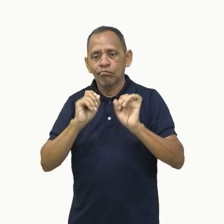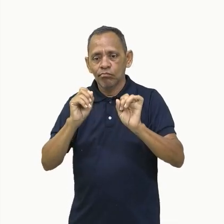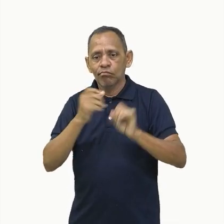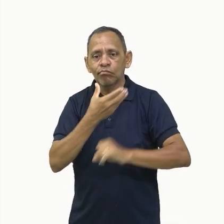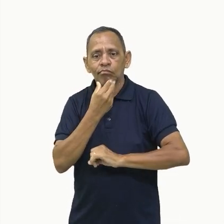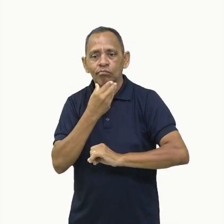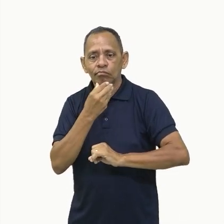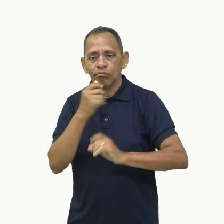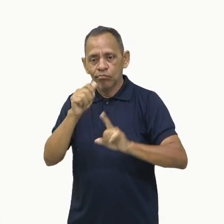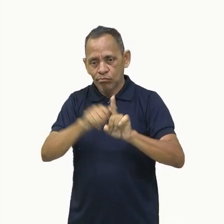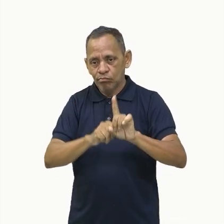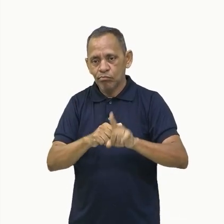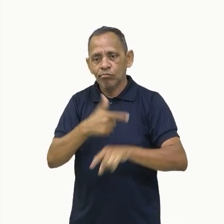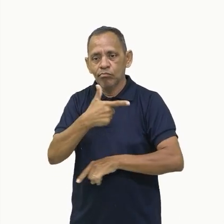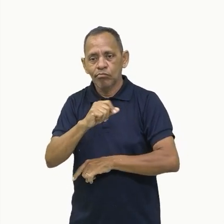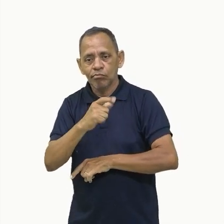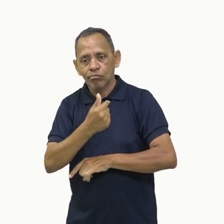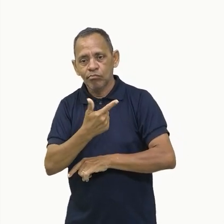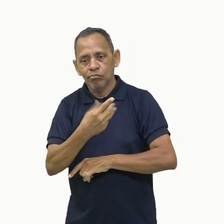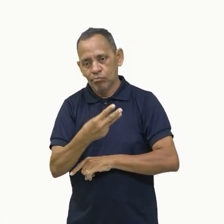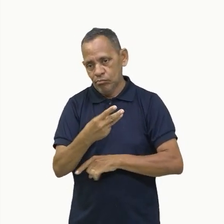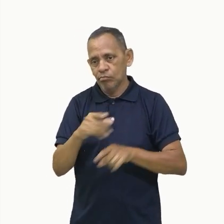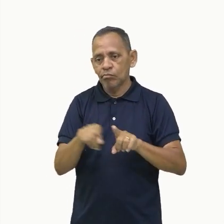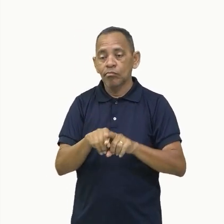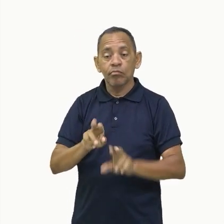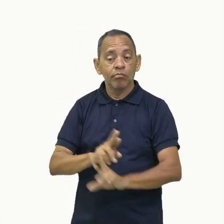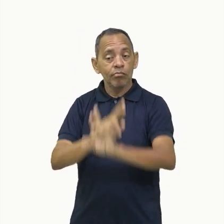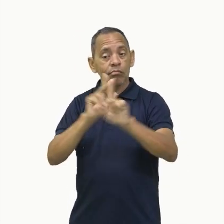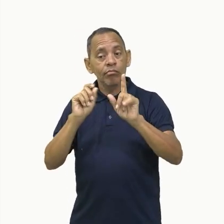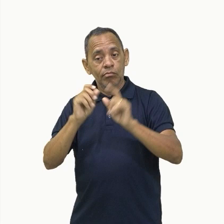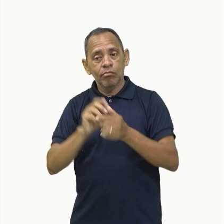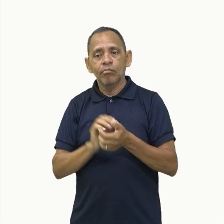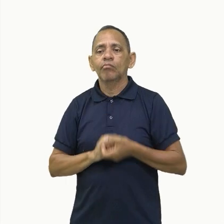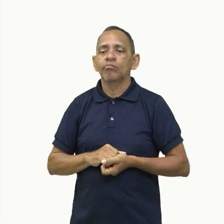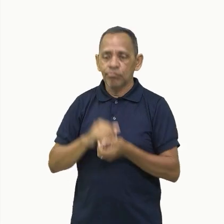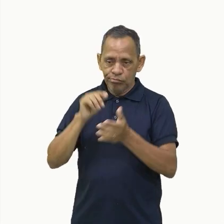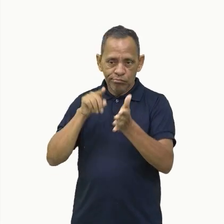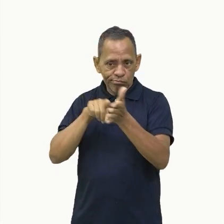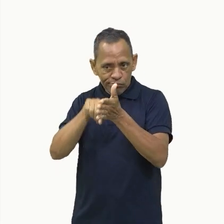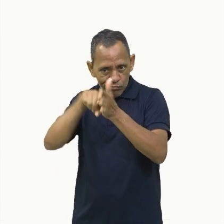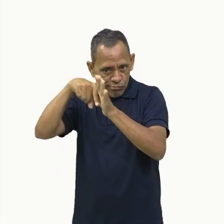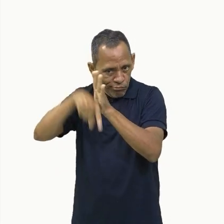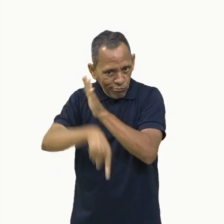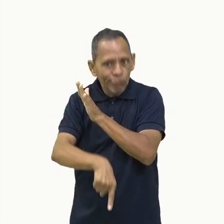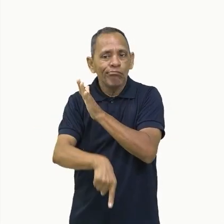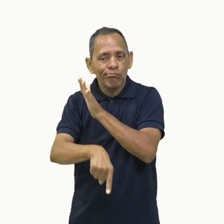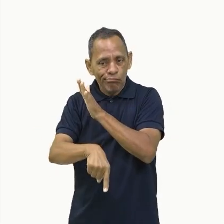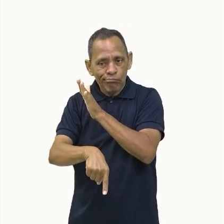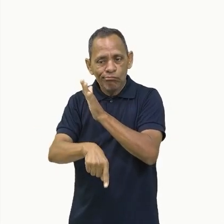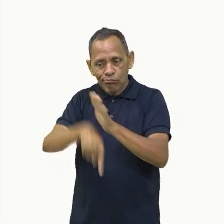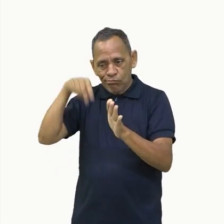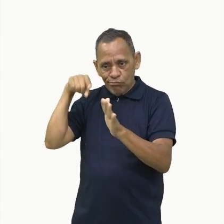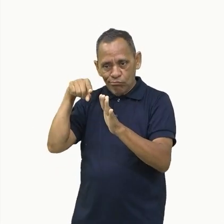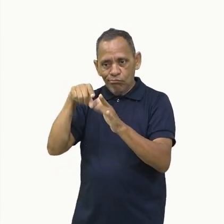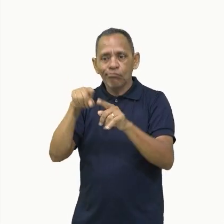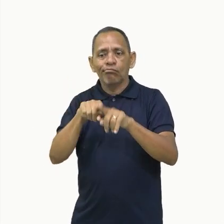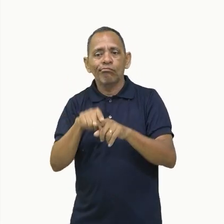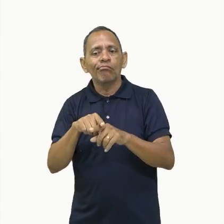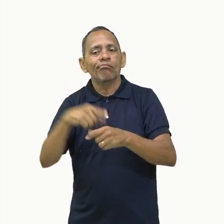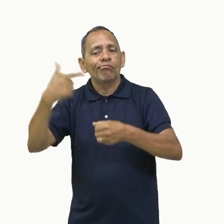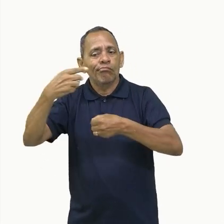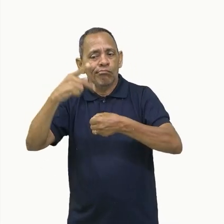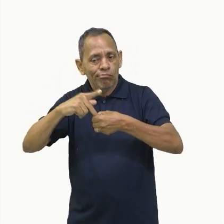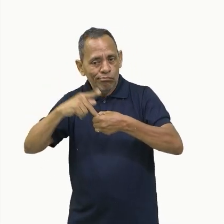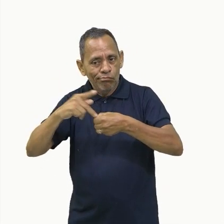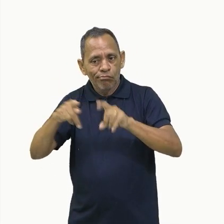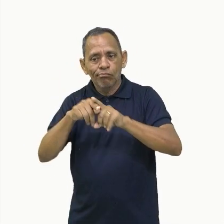dezembro de 2023, diferente da extração de petróleo, onde acabou prevalecendo aí em